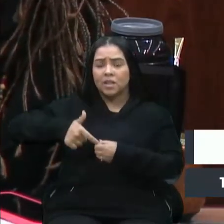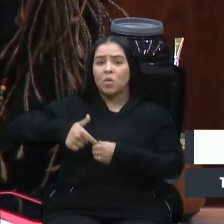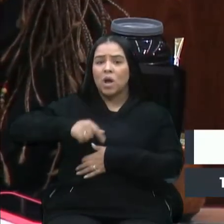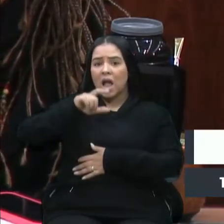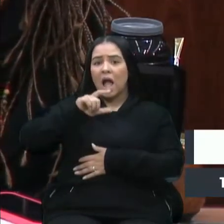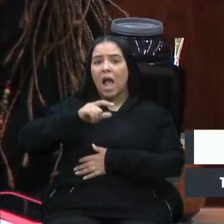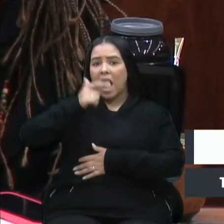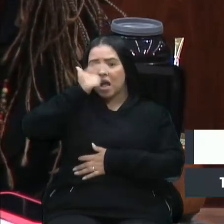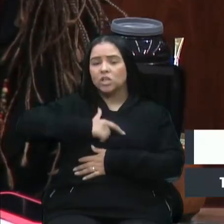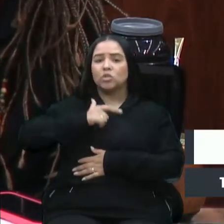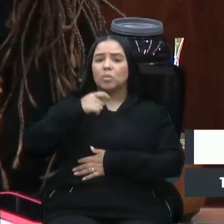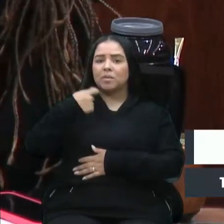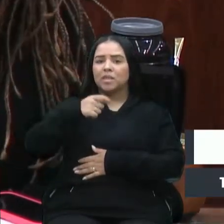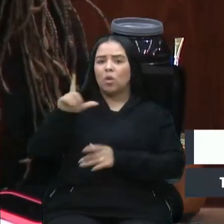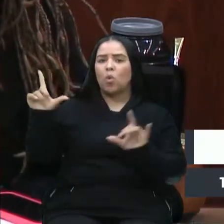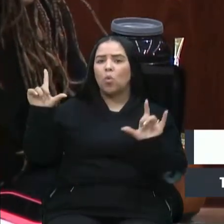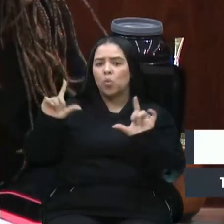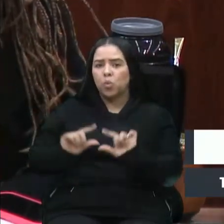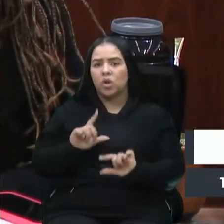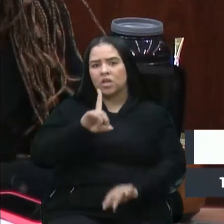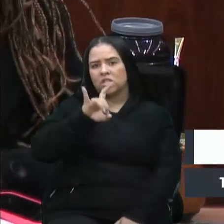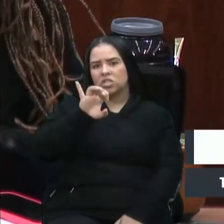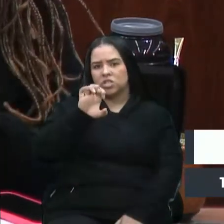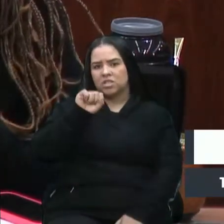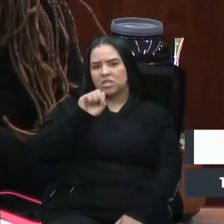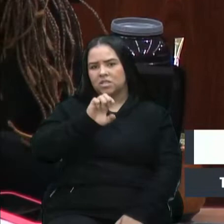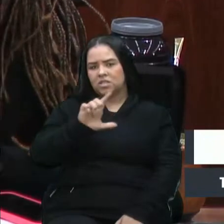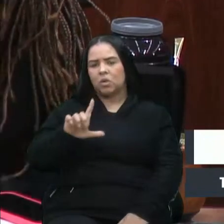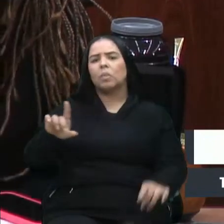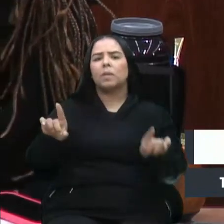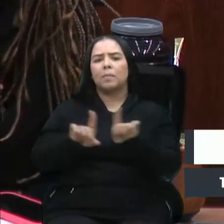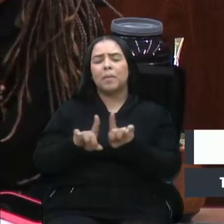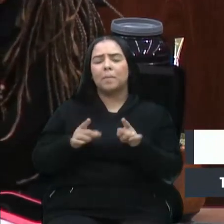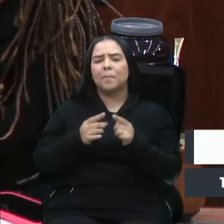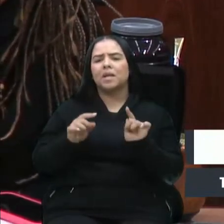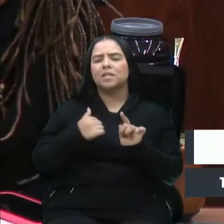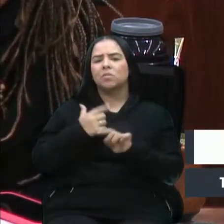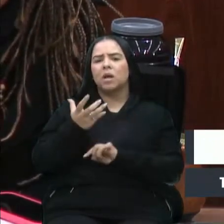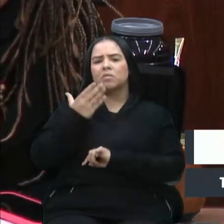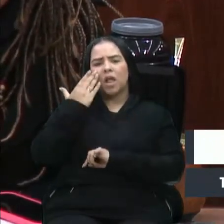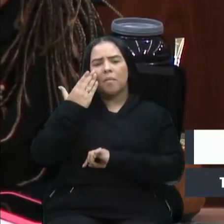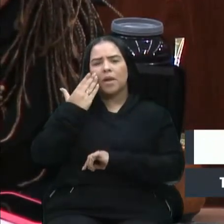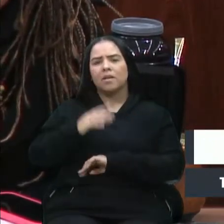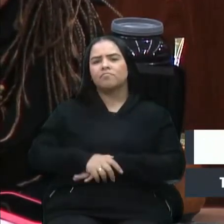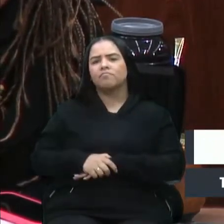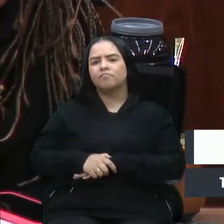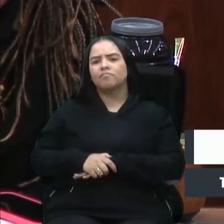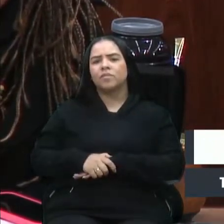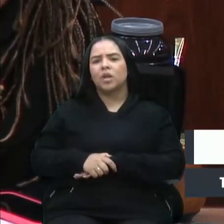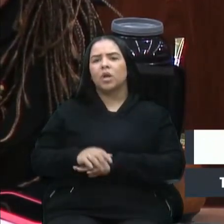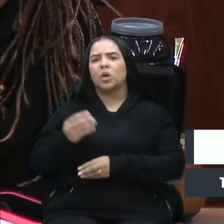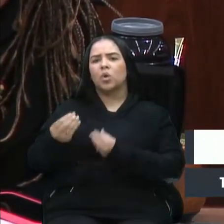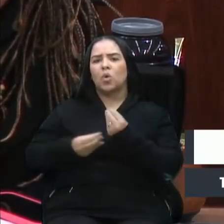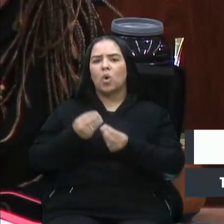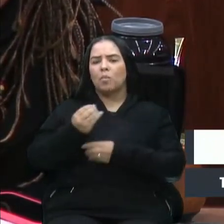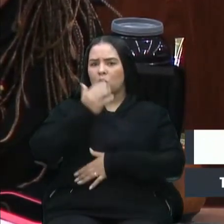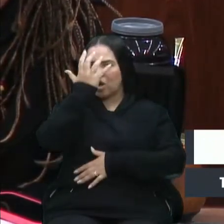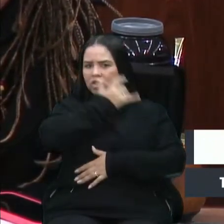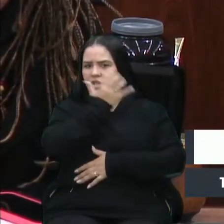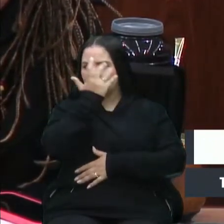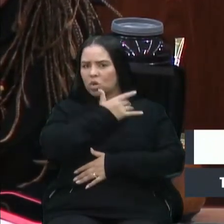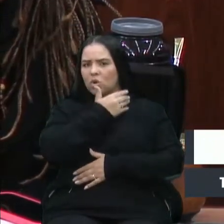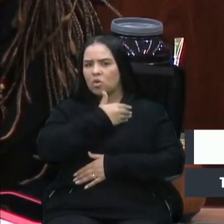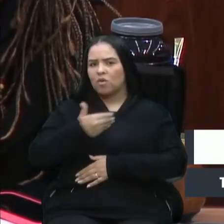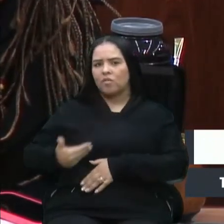mais barata ainda o diesel mais barato mas eu quero saber como é que o prefeito adilon vai